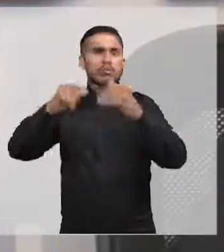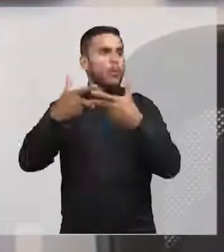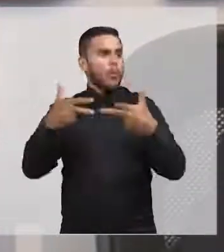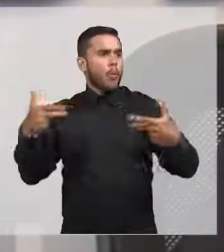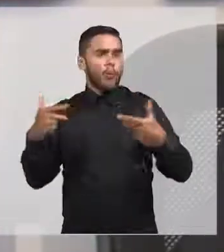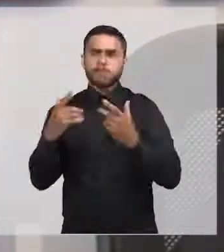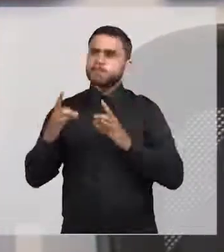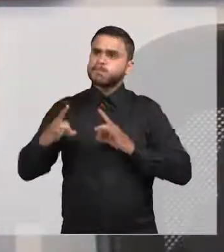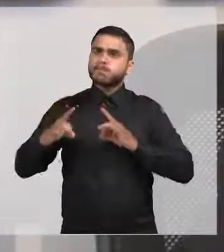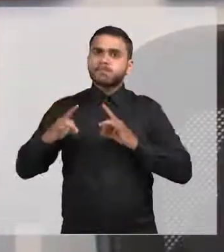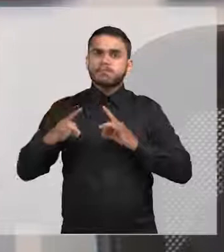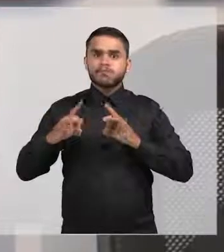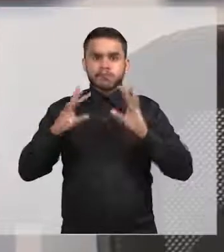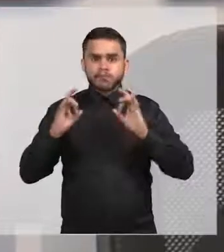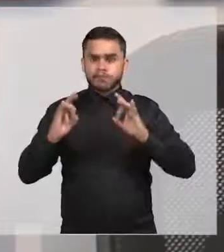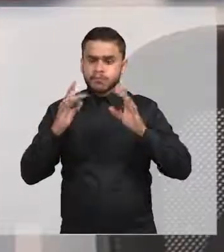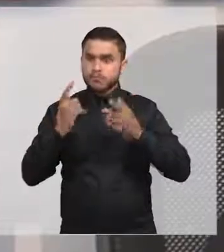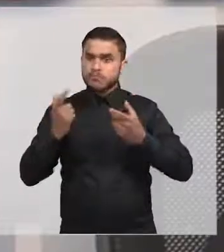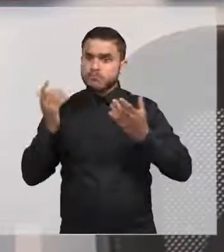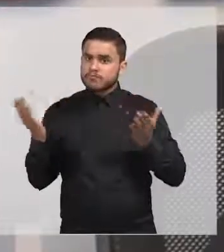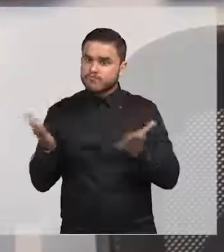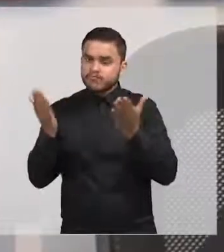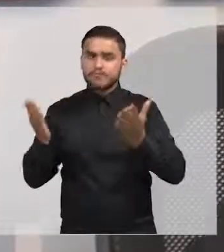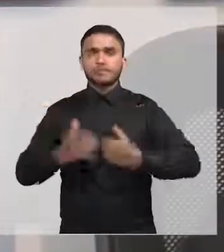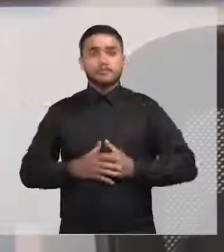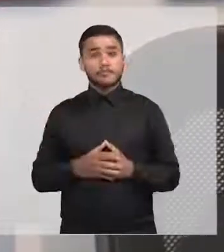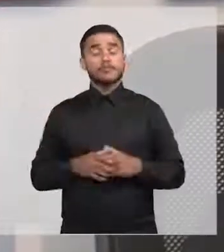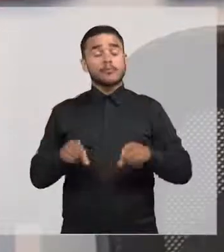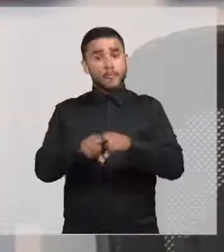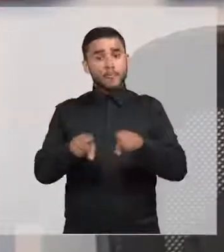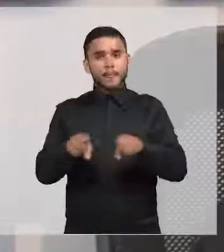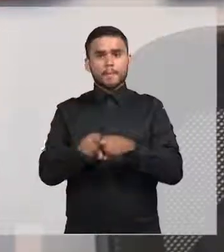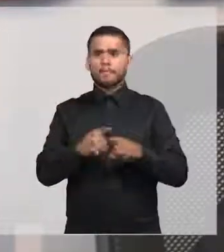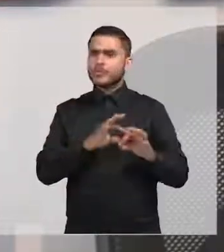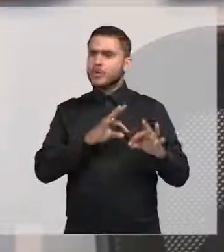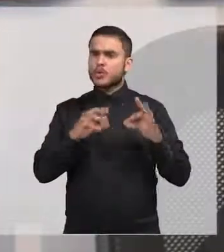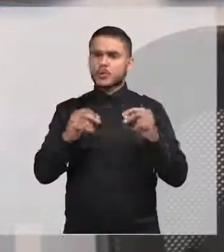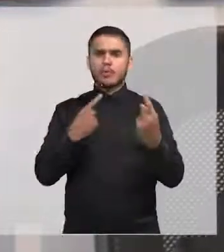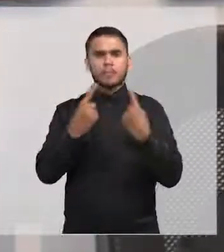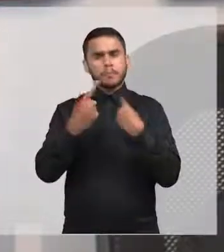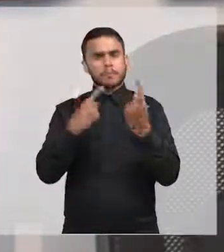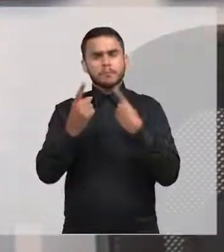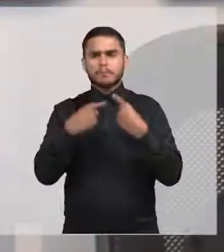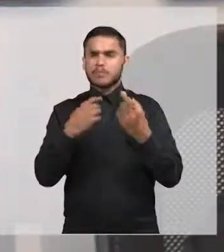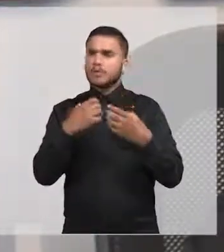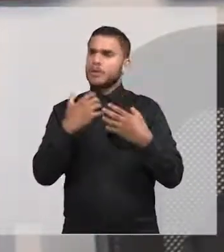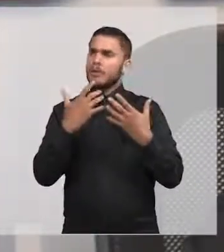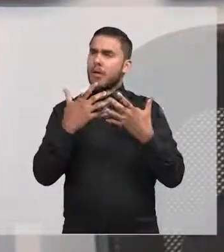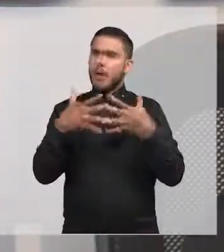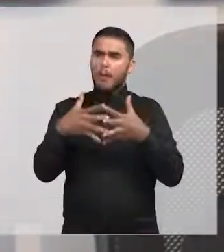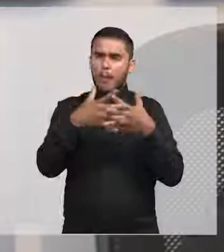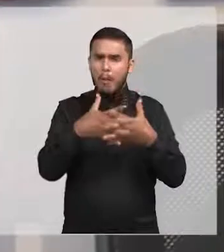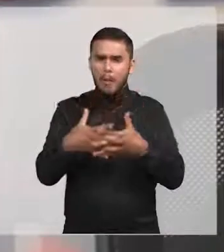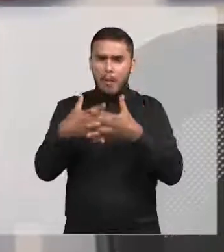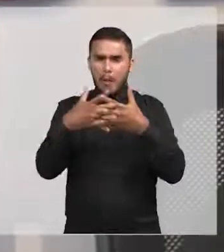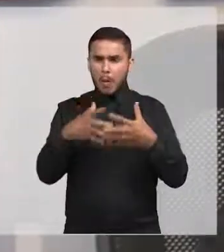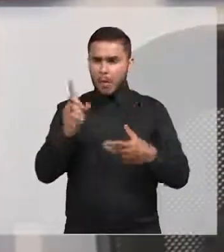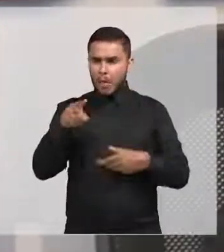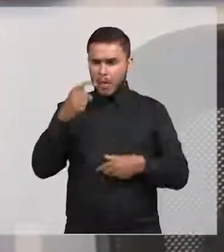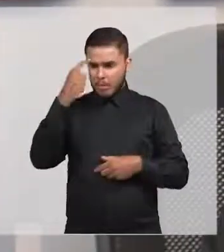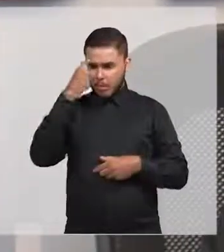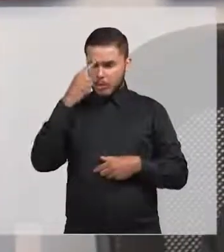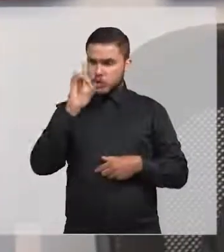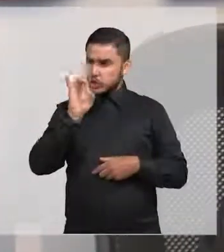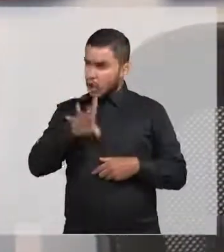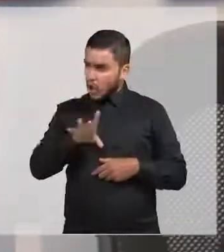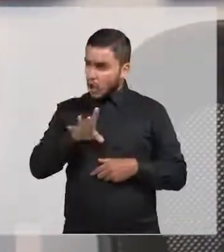políticas voltadas principalmente, Carlos Frederico, na logística de transporte. O Brasil não pode mais ficar só dependendo dos